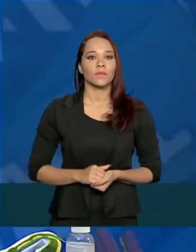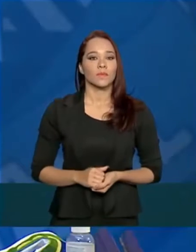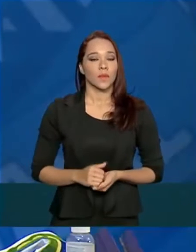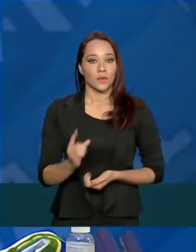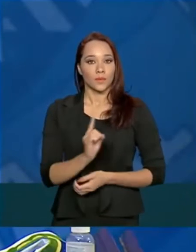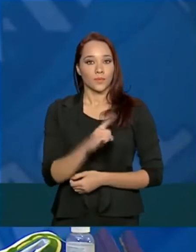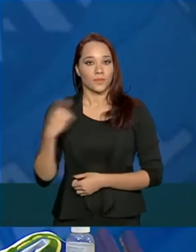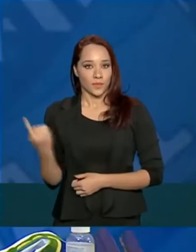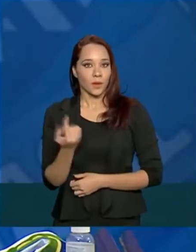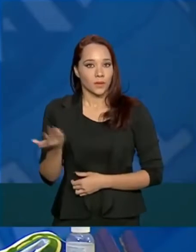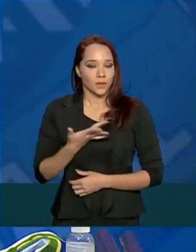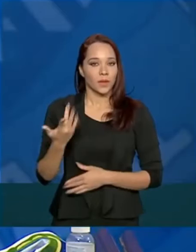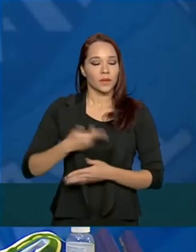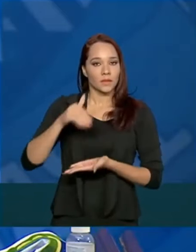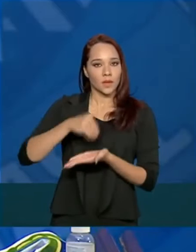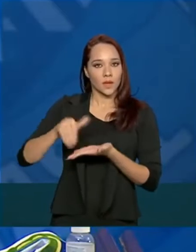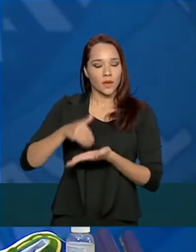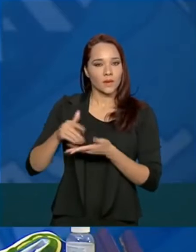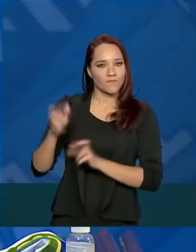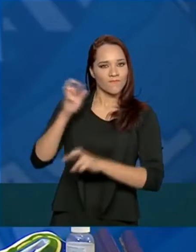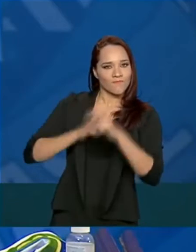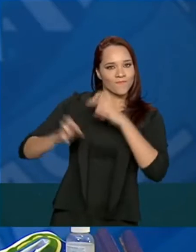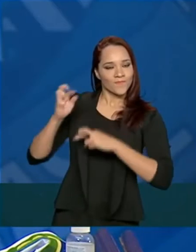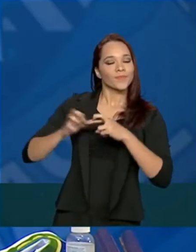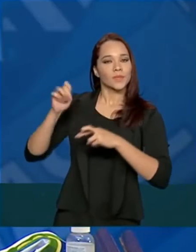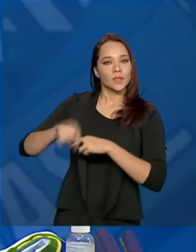Nós que fazemos a Secretaria de Vigilância em